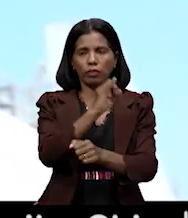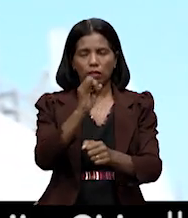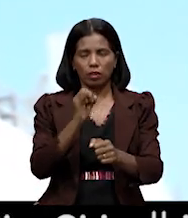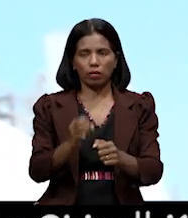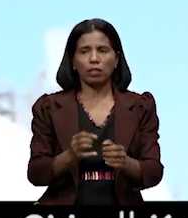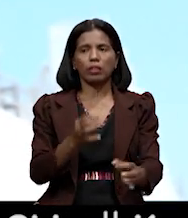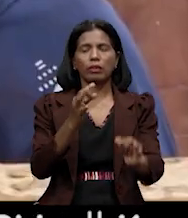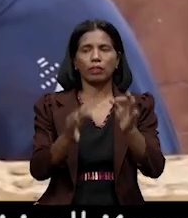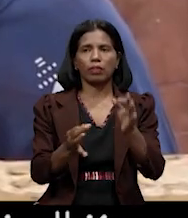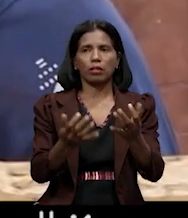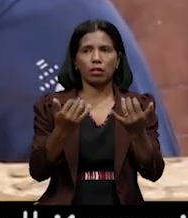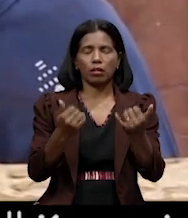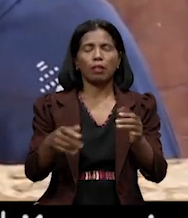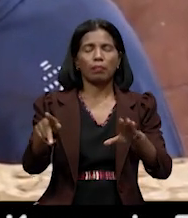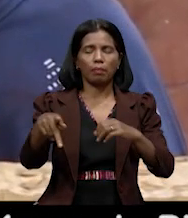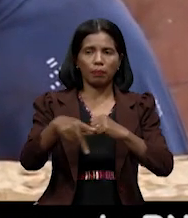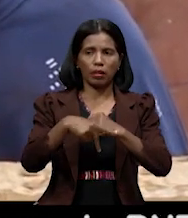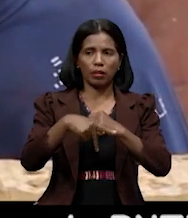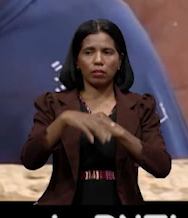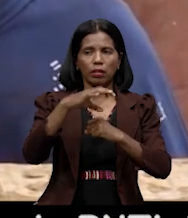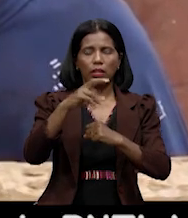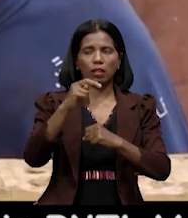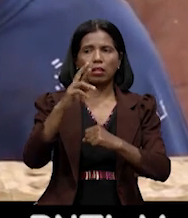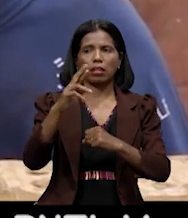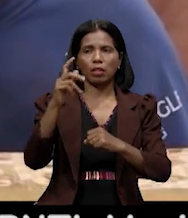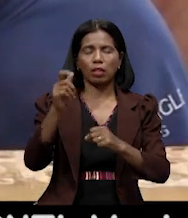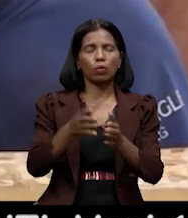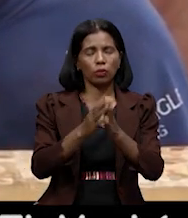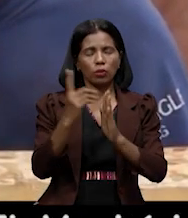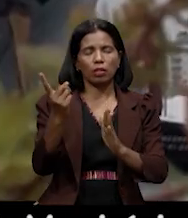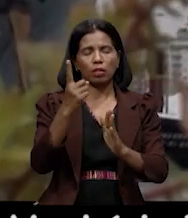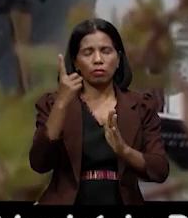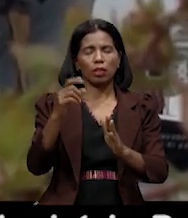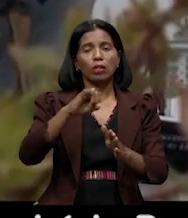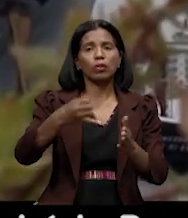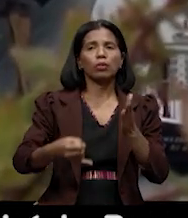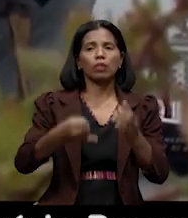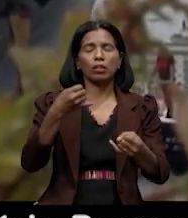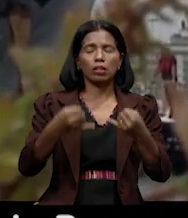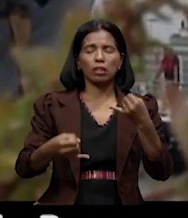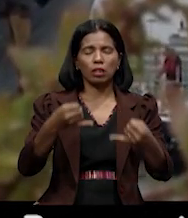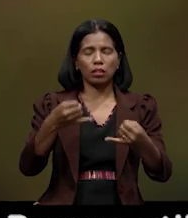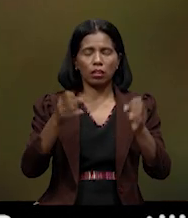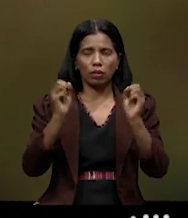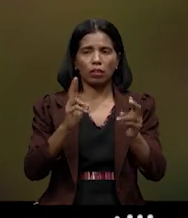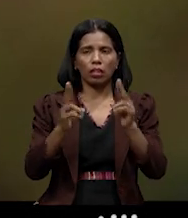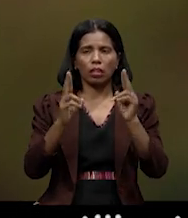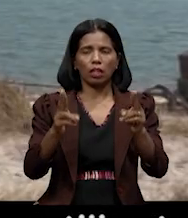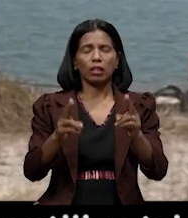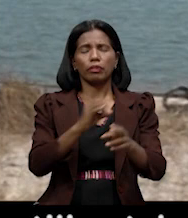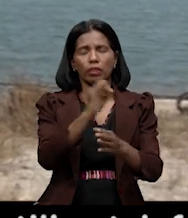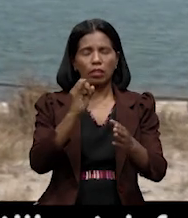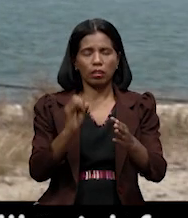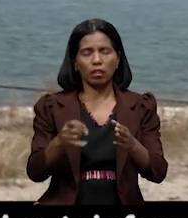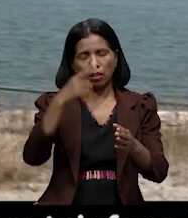Mesmo no bancada CNRT exige na fato em parte de justiça a tua acelera investigação caso Baru Haxolok também gasta o